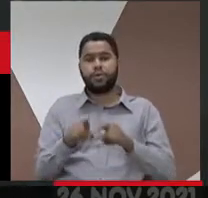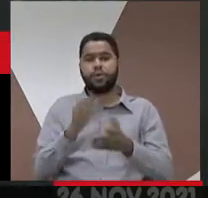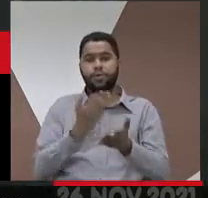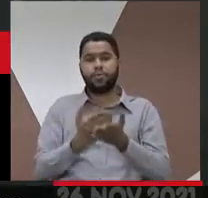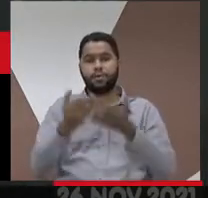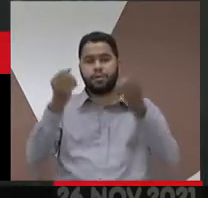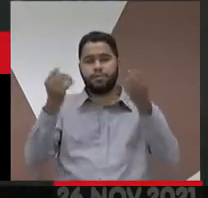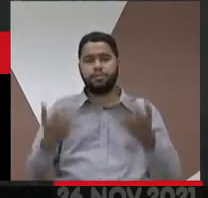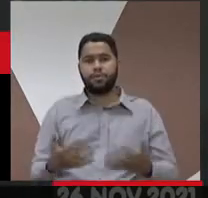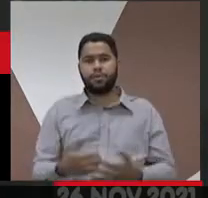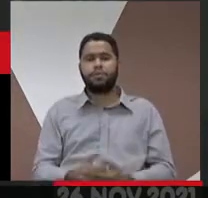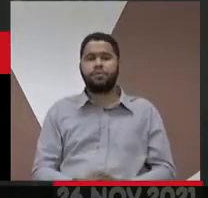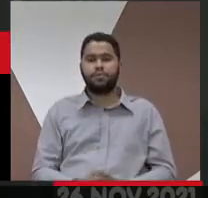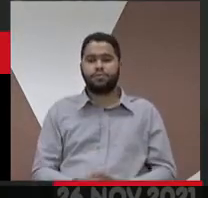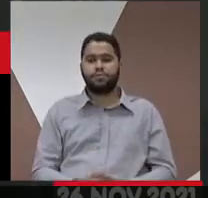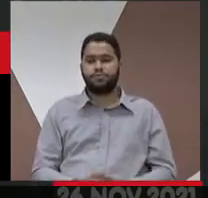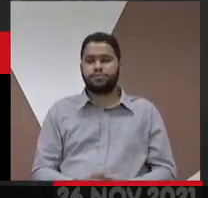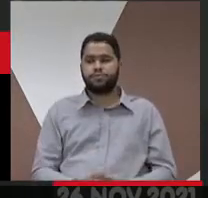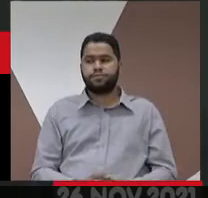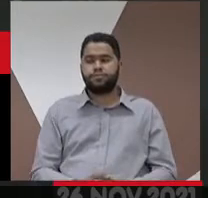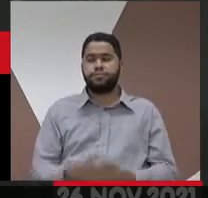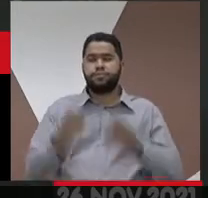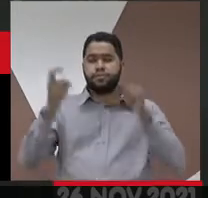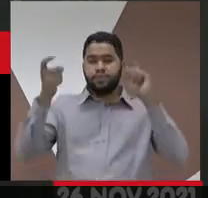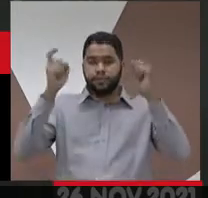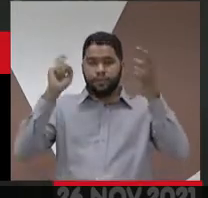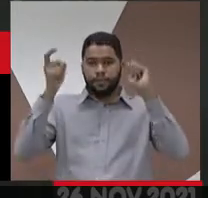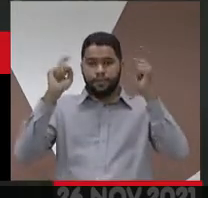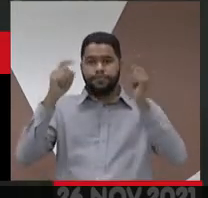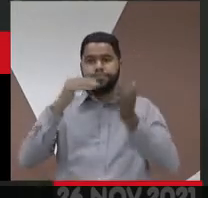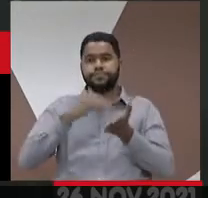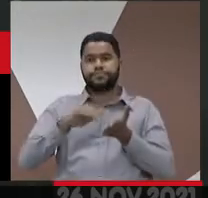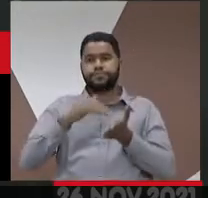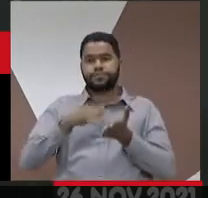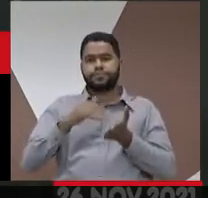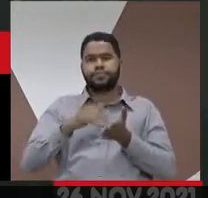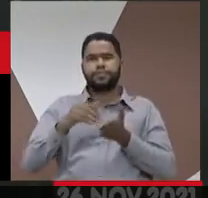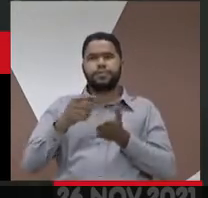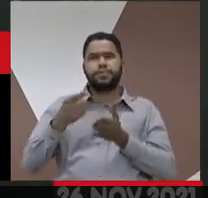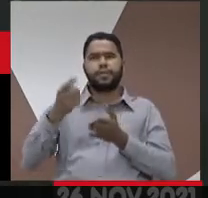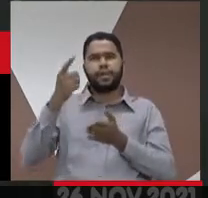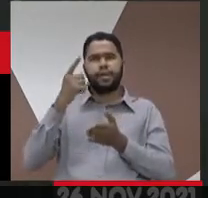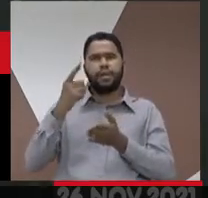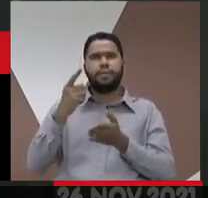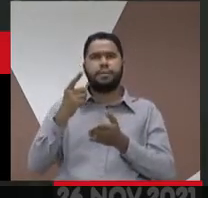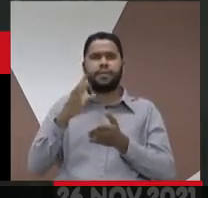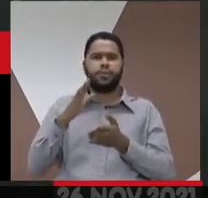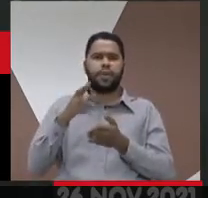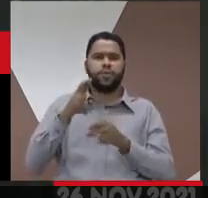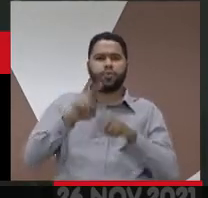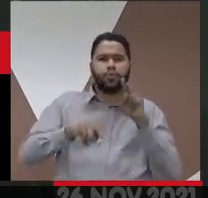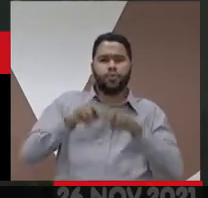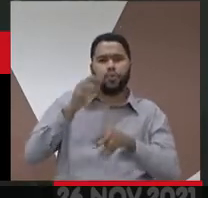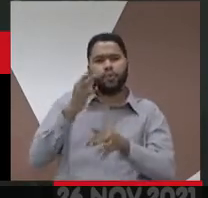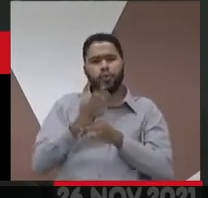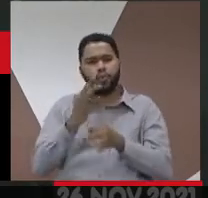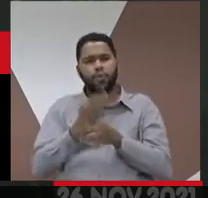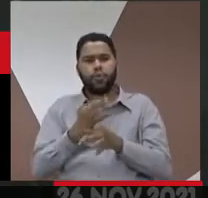dizendo o seguinte: em uma reunião, secretário, no meio do ano, uma reunião organizada com a